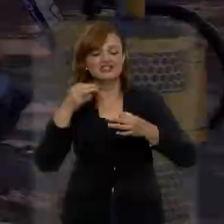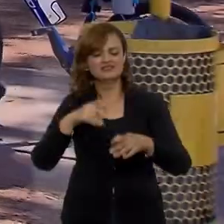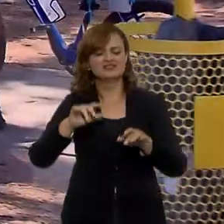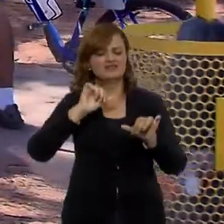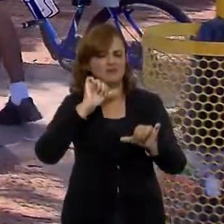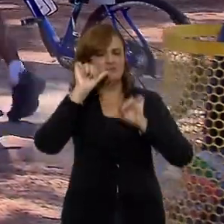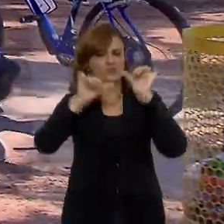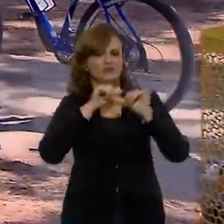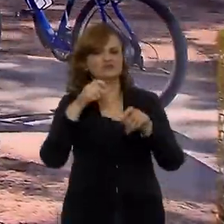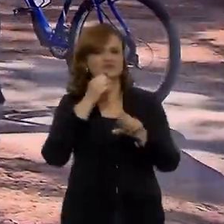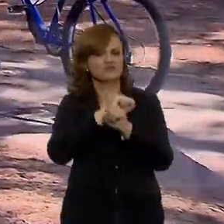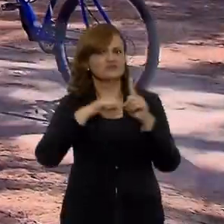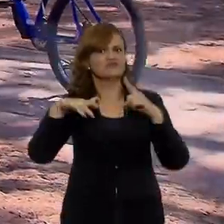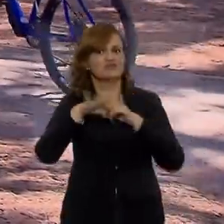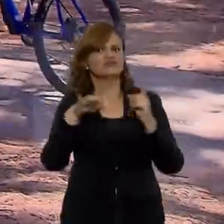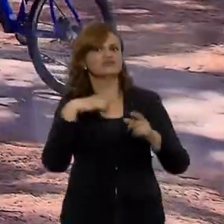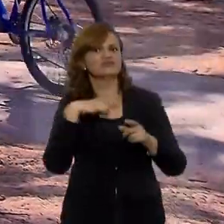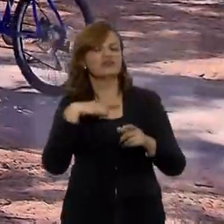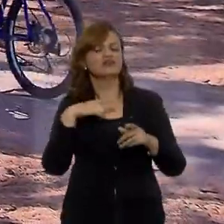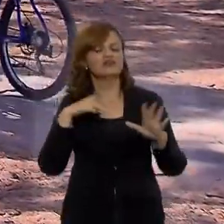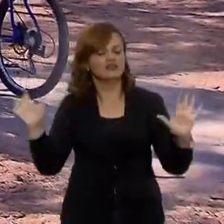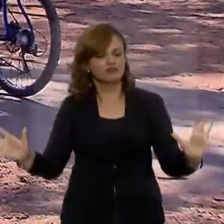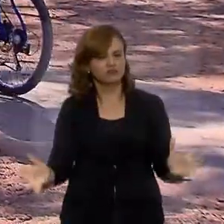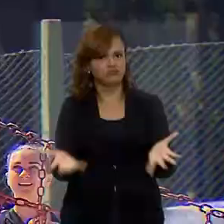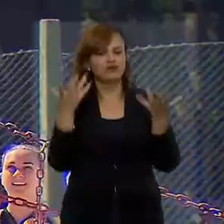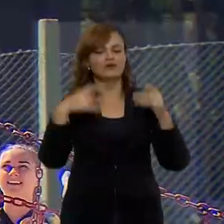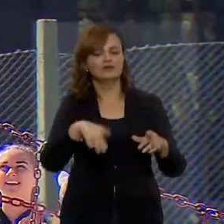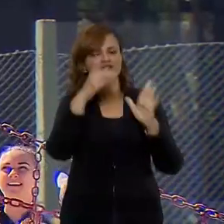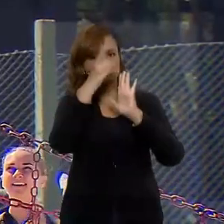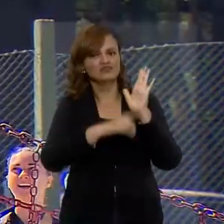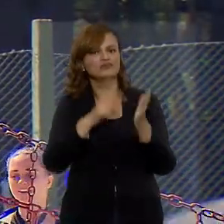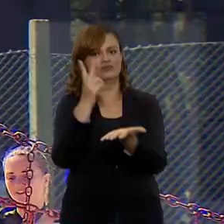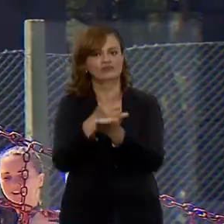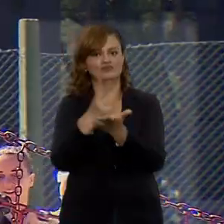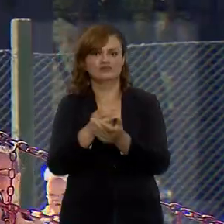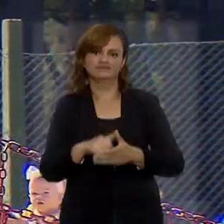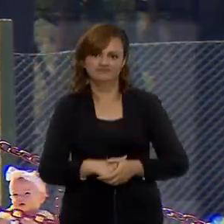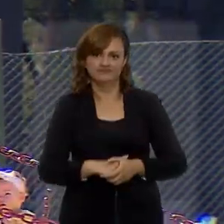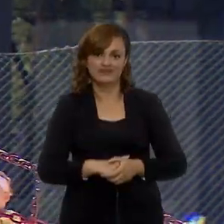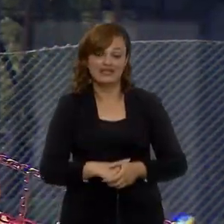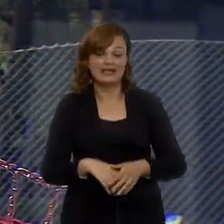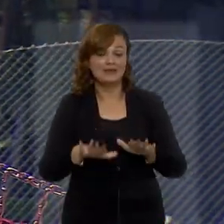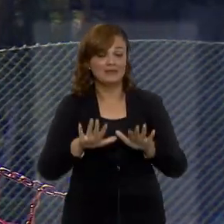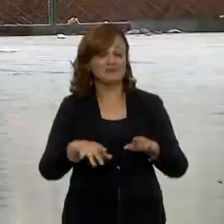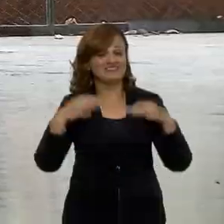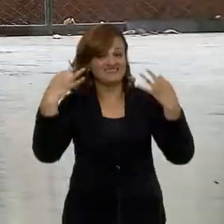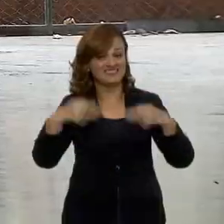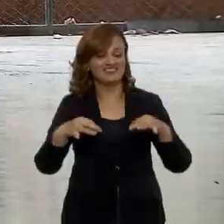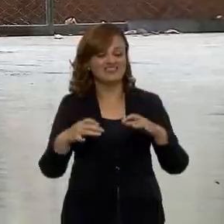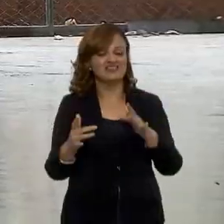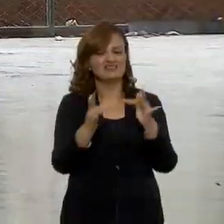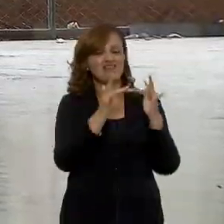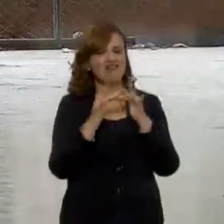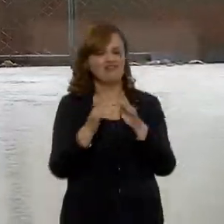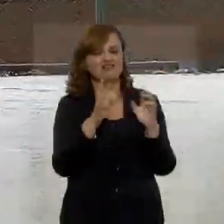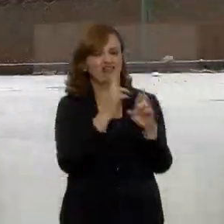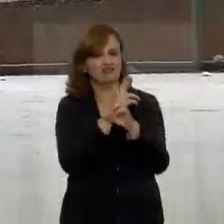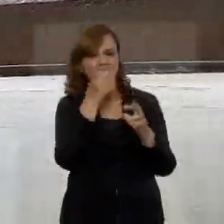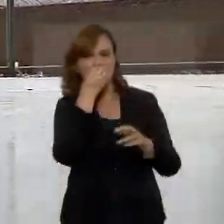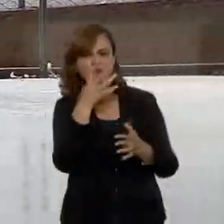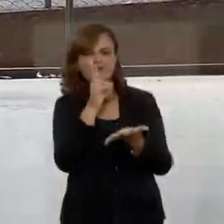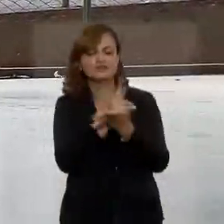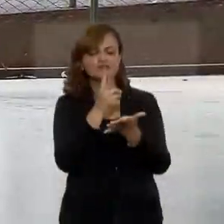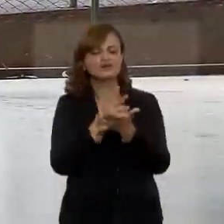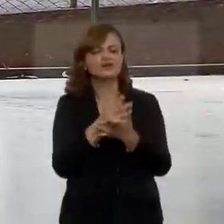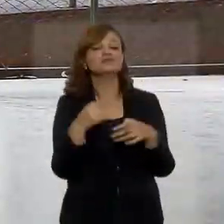acompanhando as mudanças da sociedade e avançando para que todos tenham seus direitos assegurados. Mas para garantir boas relações após o